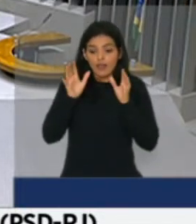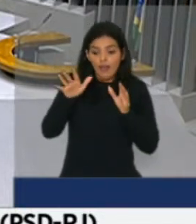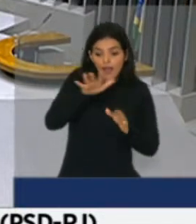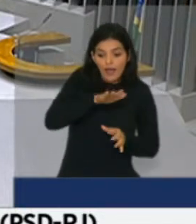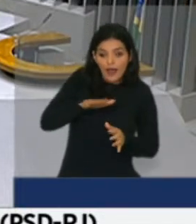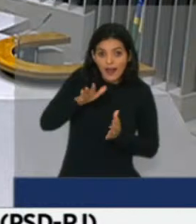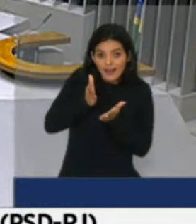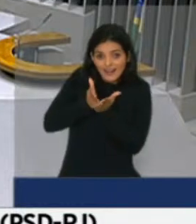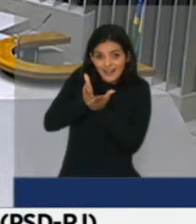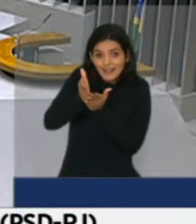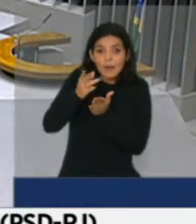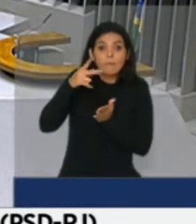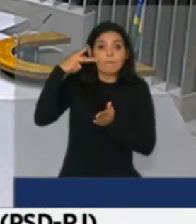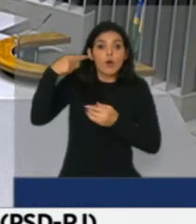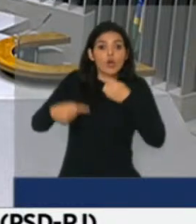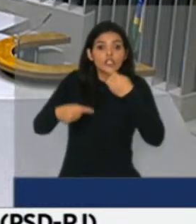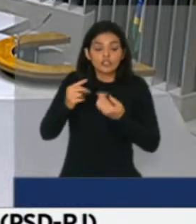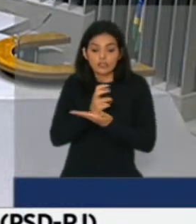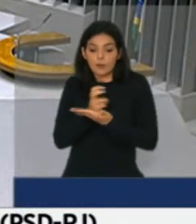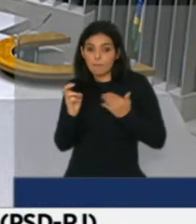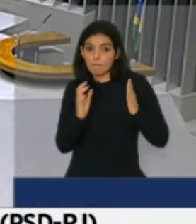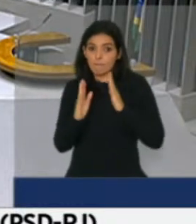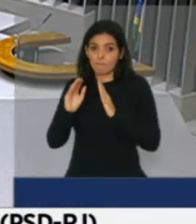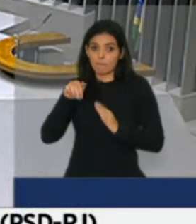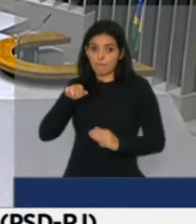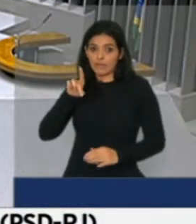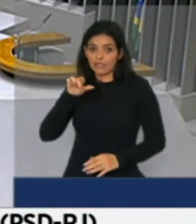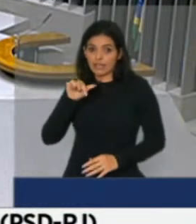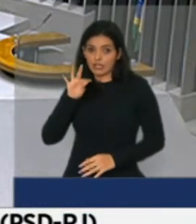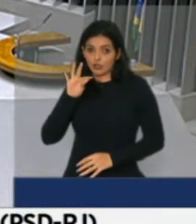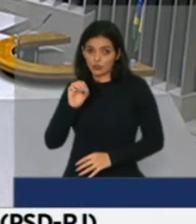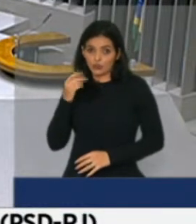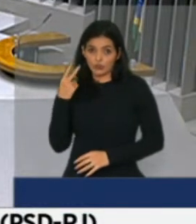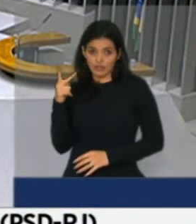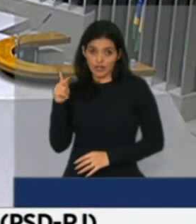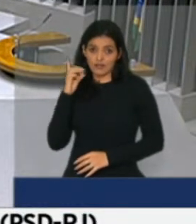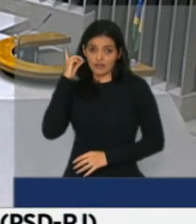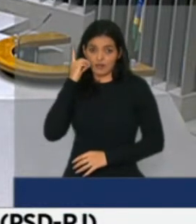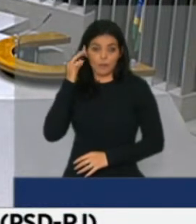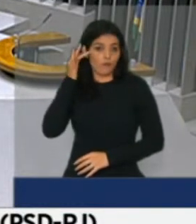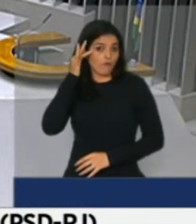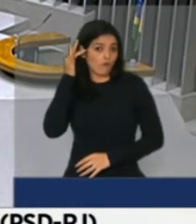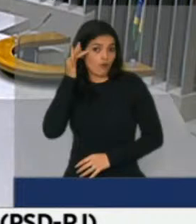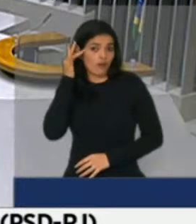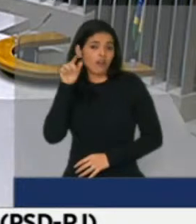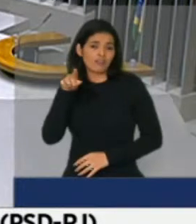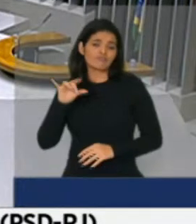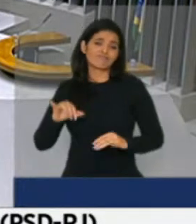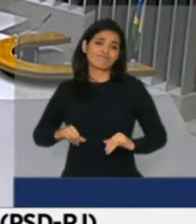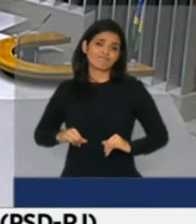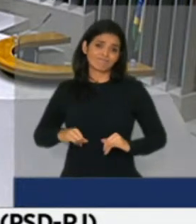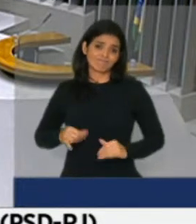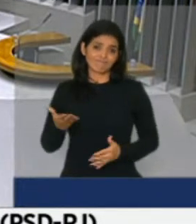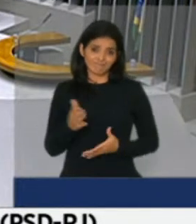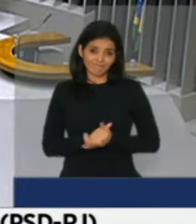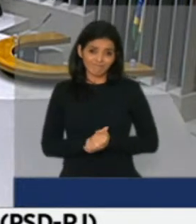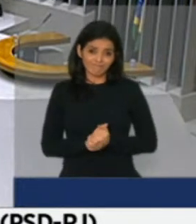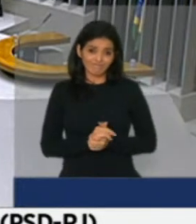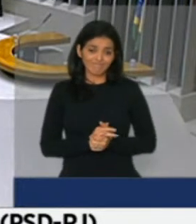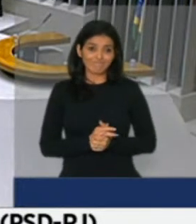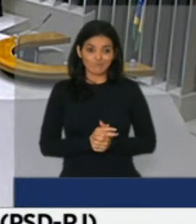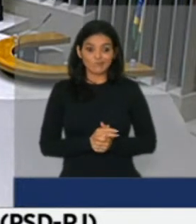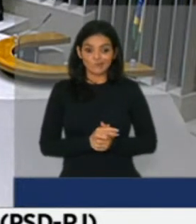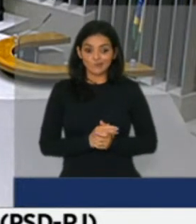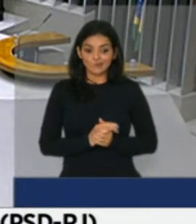mandato da deputada Flor de Lis sofrível, para dizer